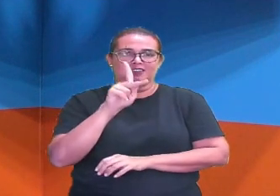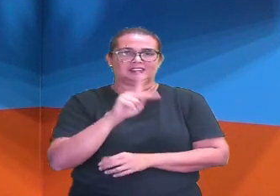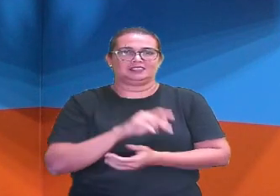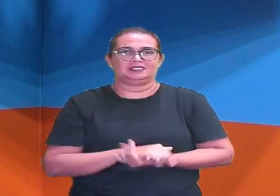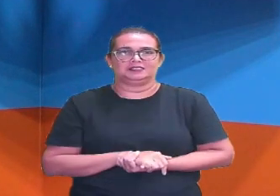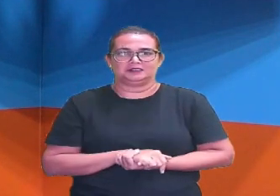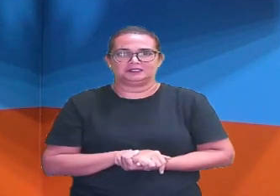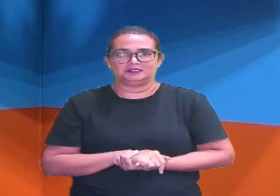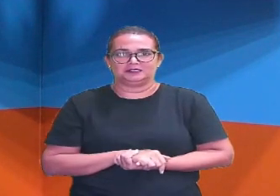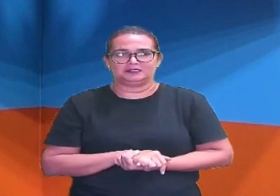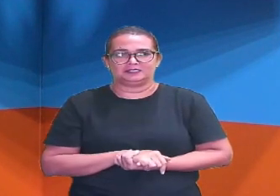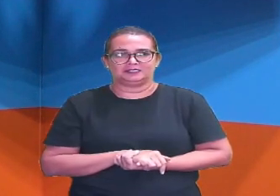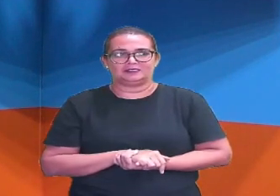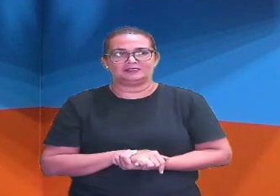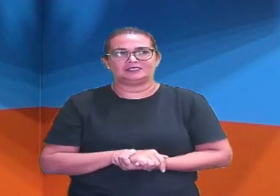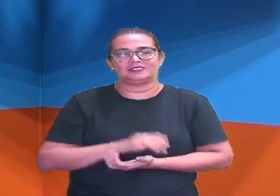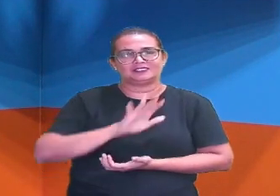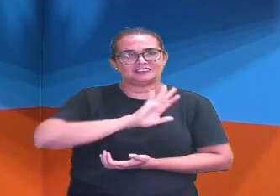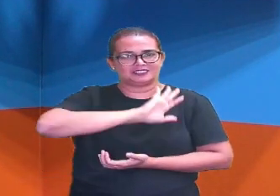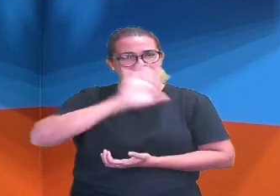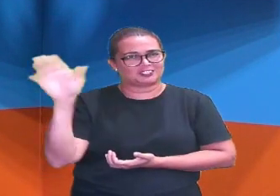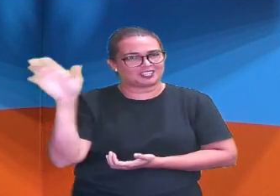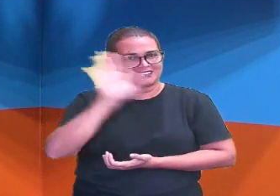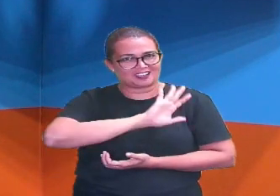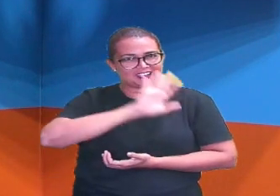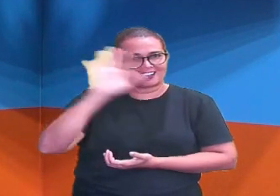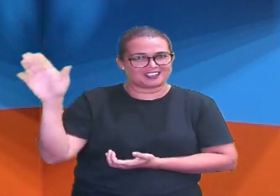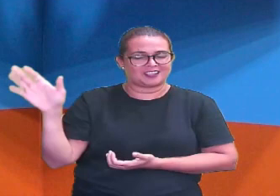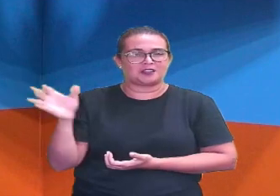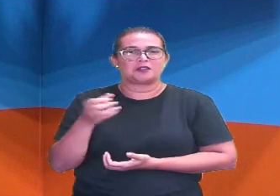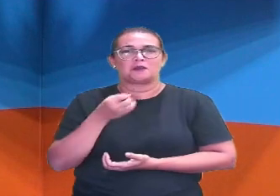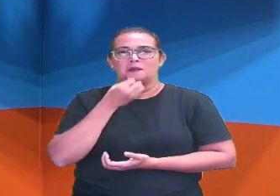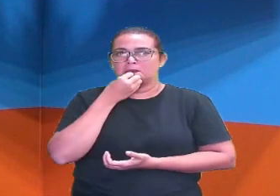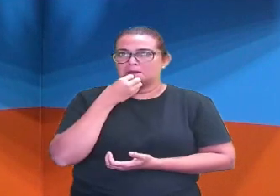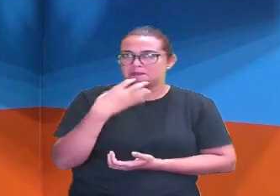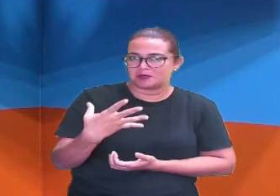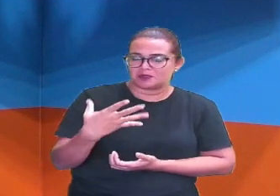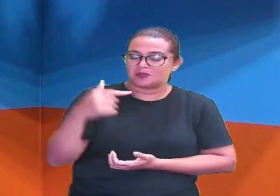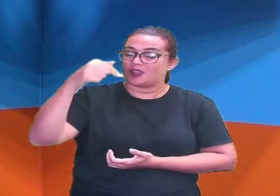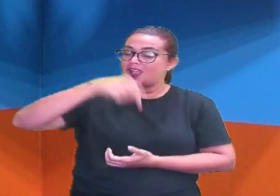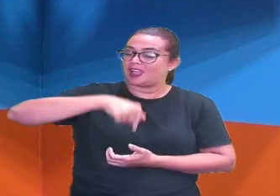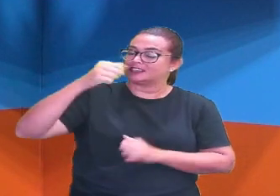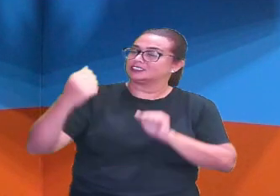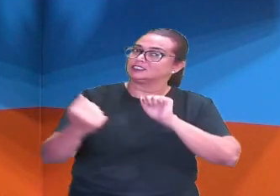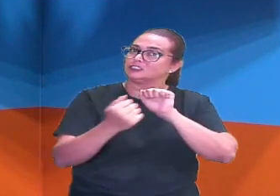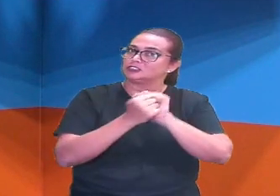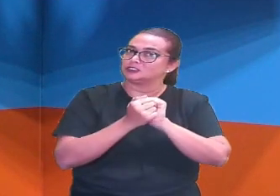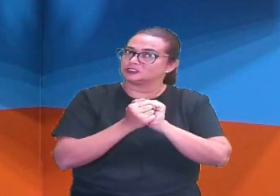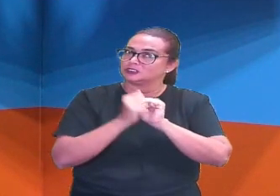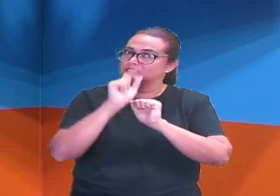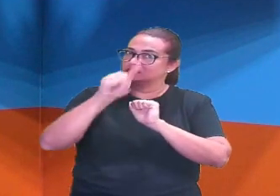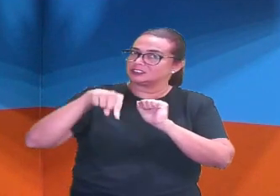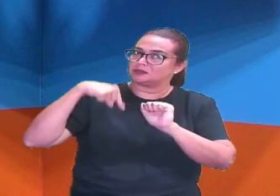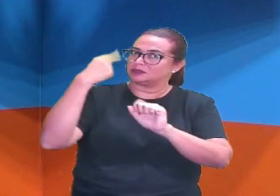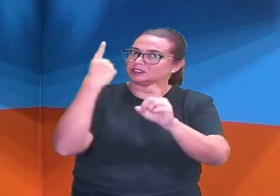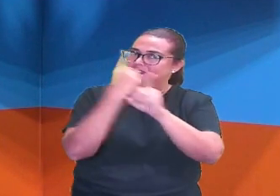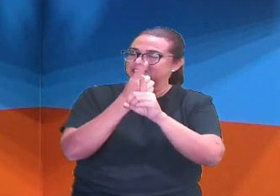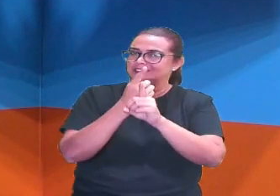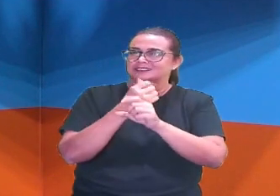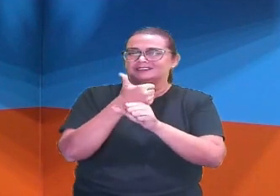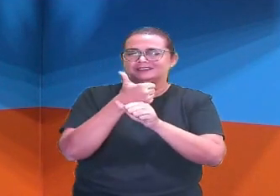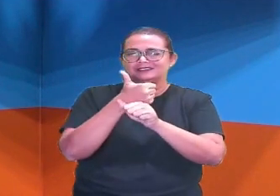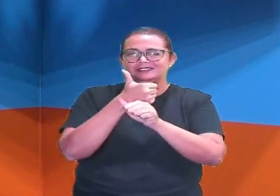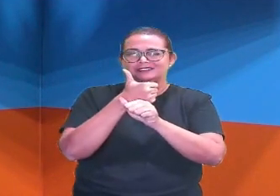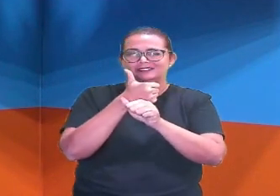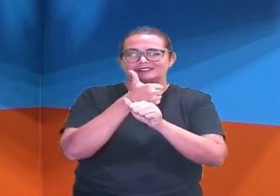praticarmos. Tá certo? Então, tchau. Muito bom estar aqui com vocês e até mais.